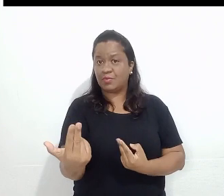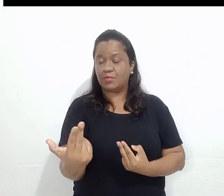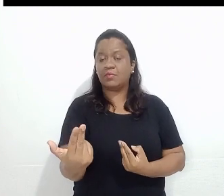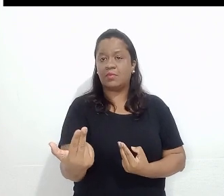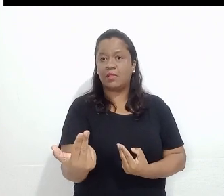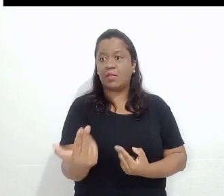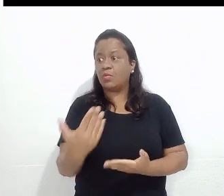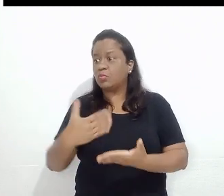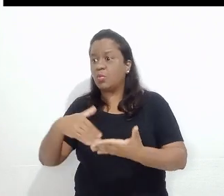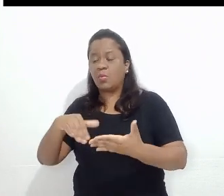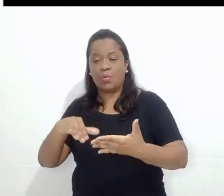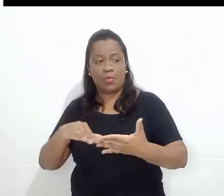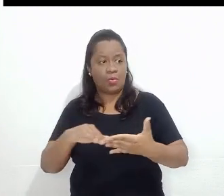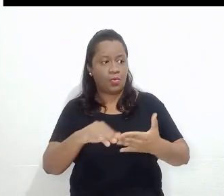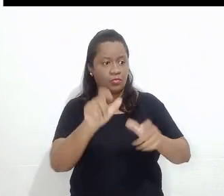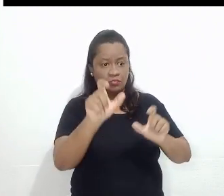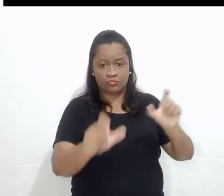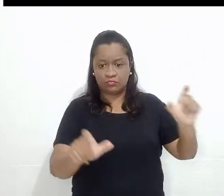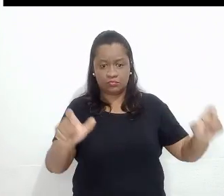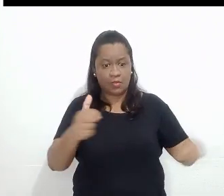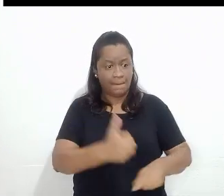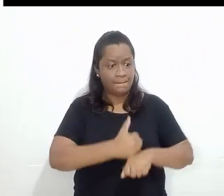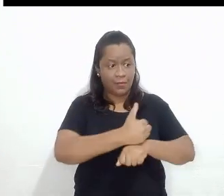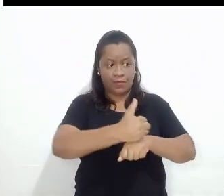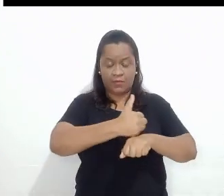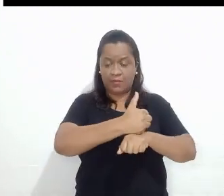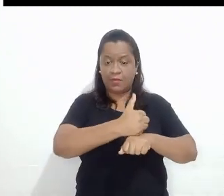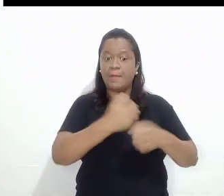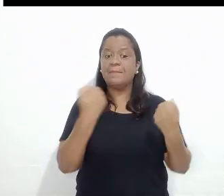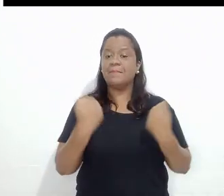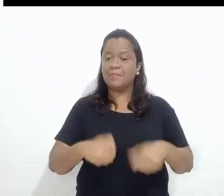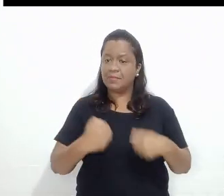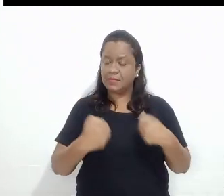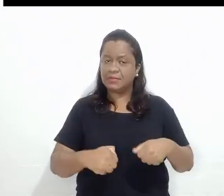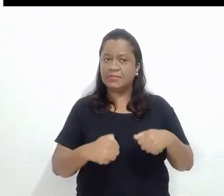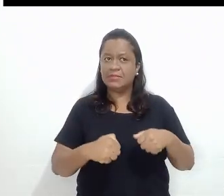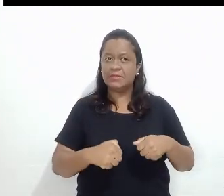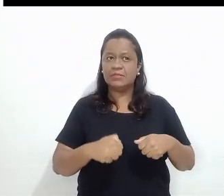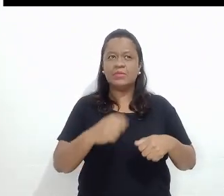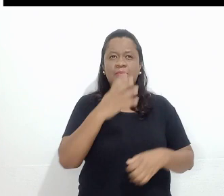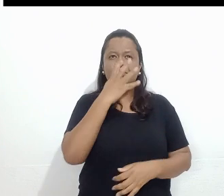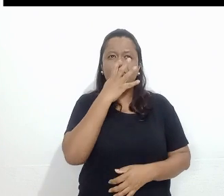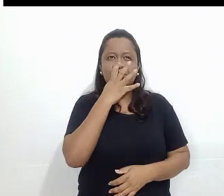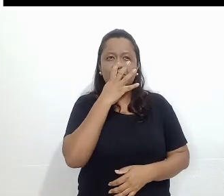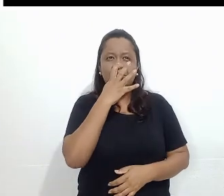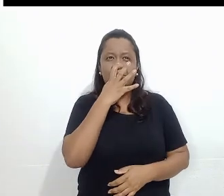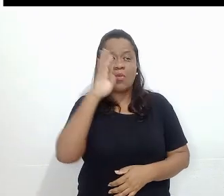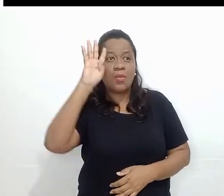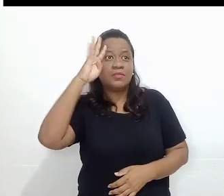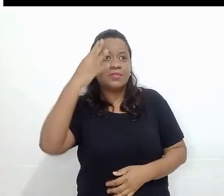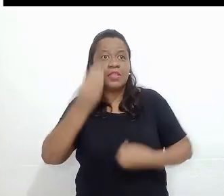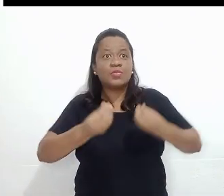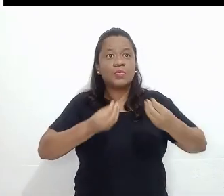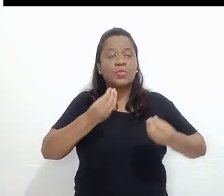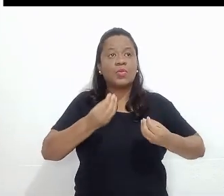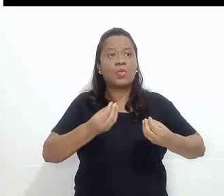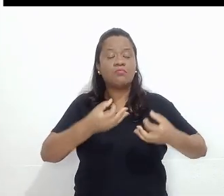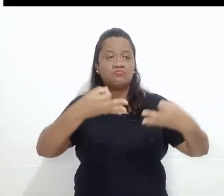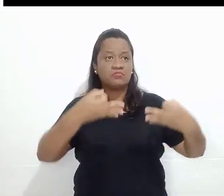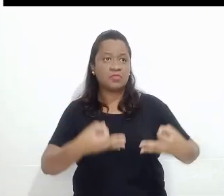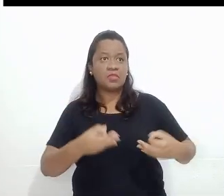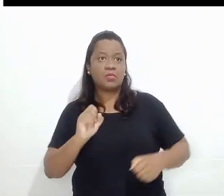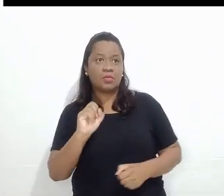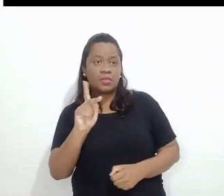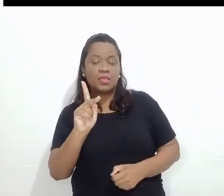todos aqueles que precisam olhar e ver o resultado, para ver se está saindo certo, se está ok, possam ter